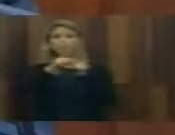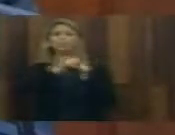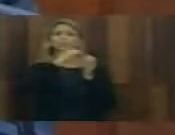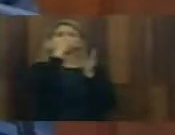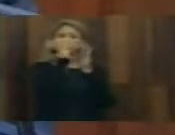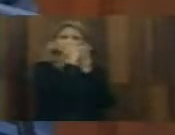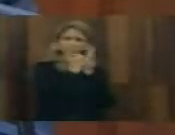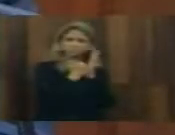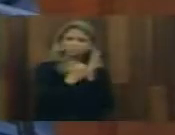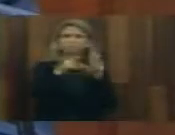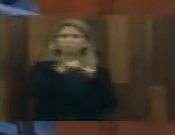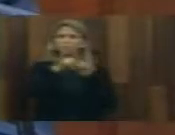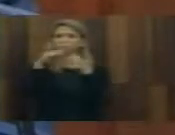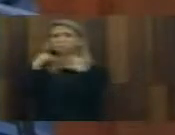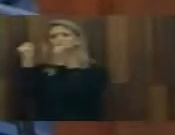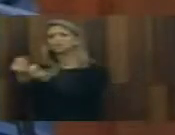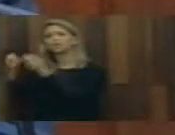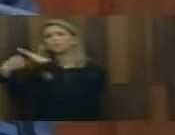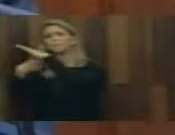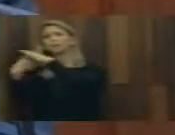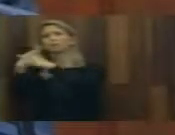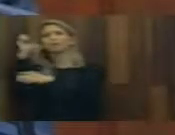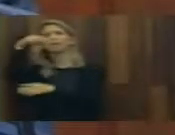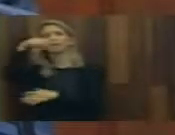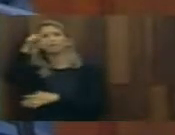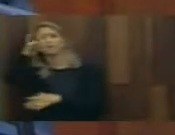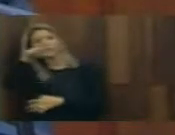Enel, solicitando a revisão da rede